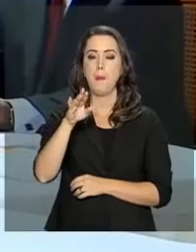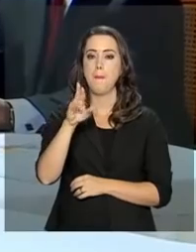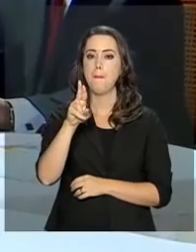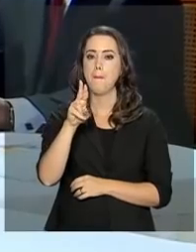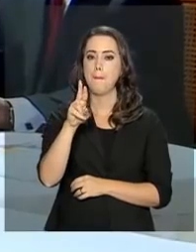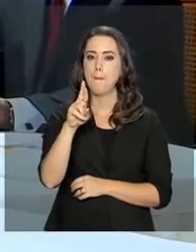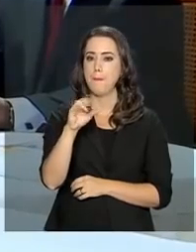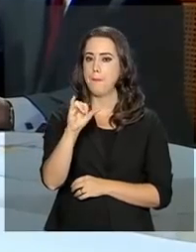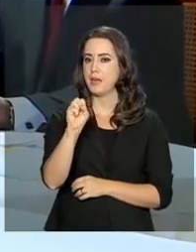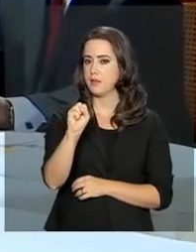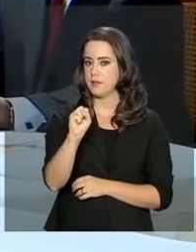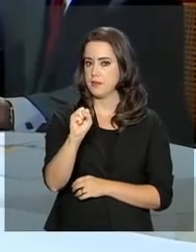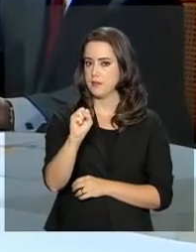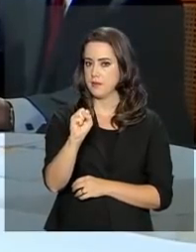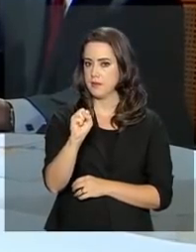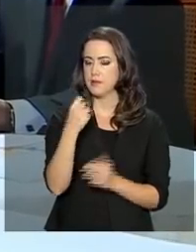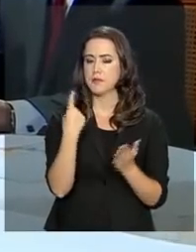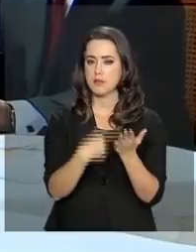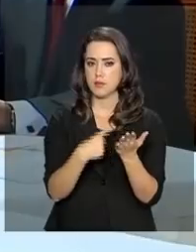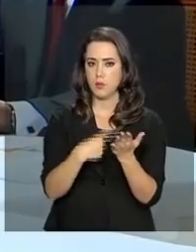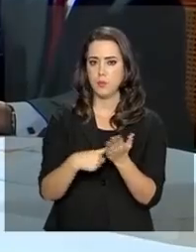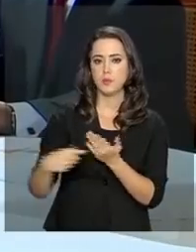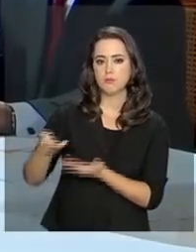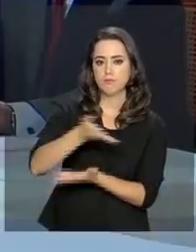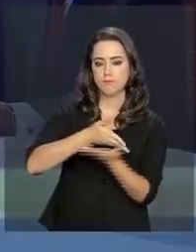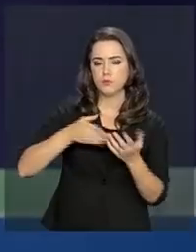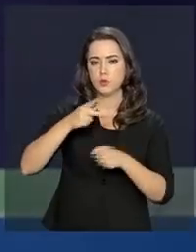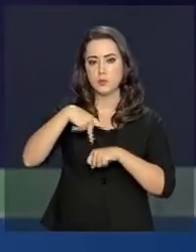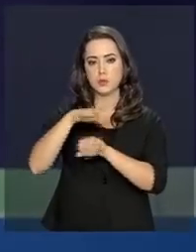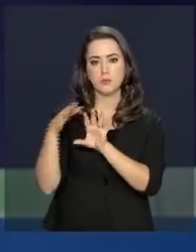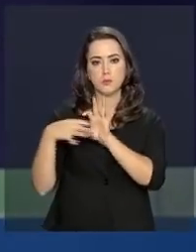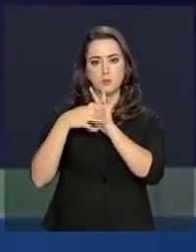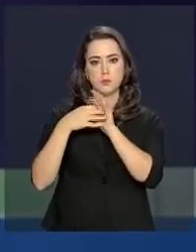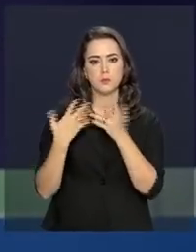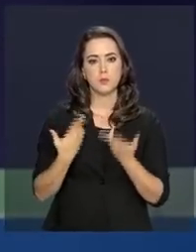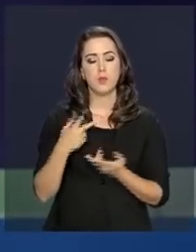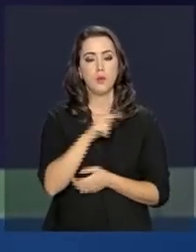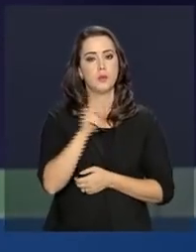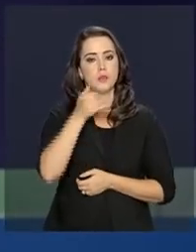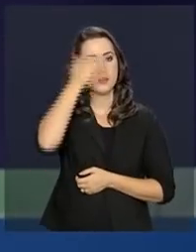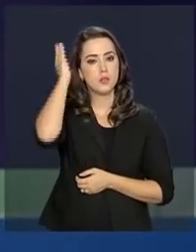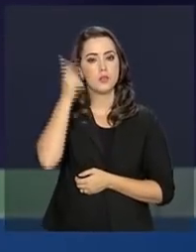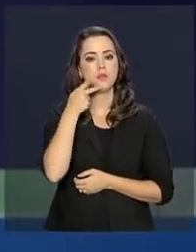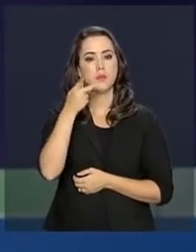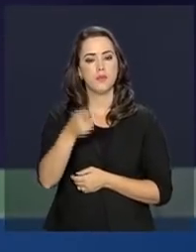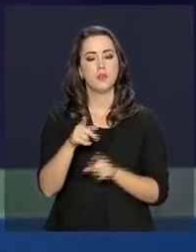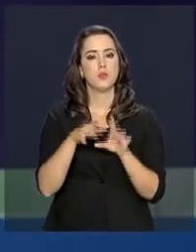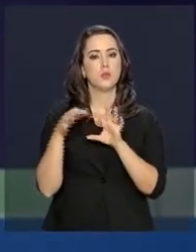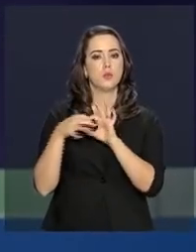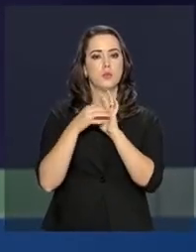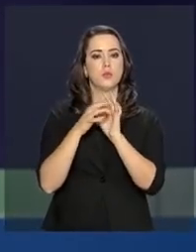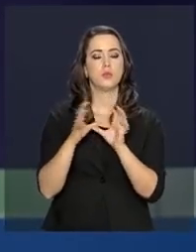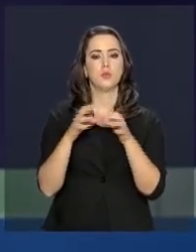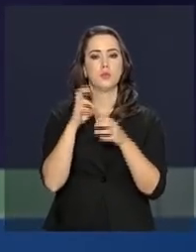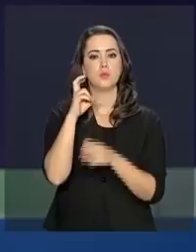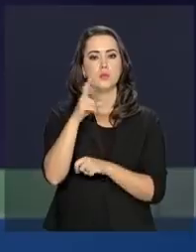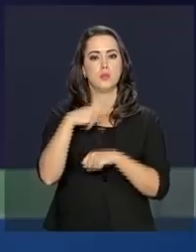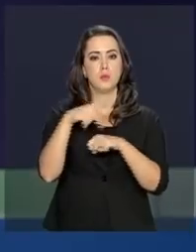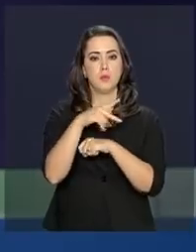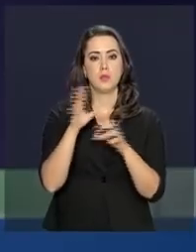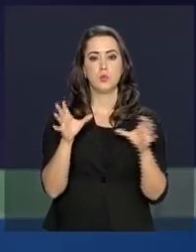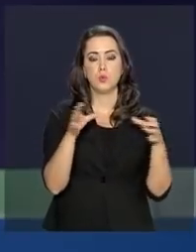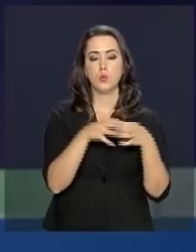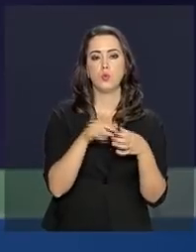brics como um símbolo de cooperação entre os países o presidente michel temer também defendeu a união dos cinco países do